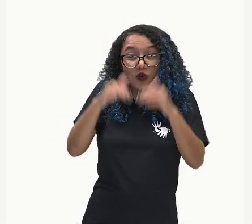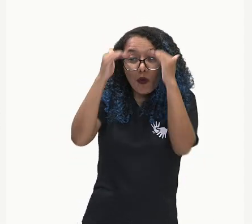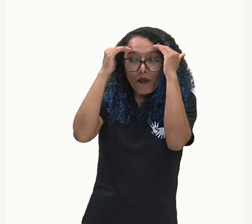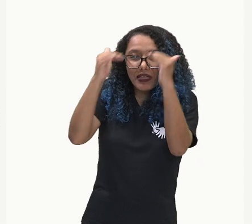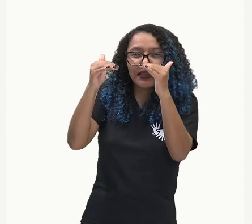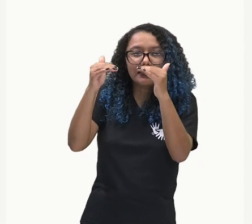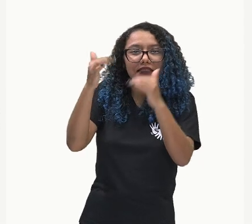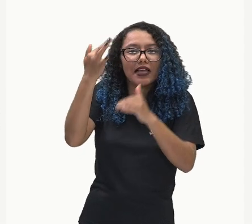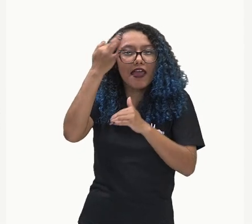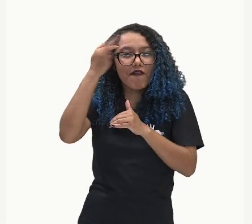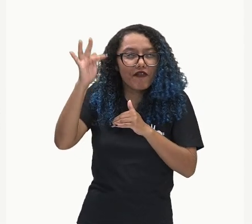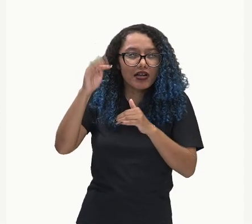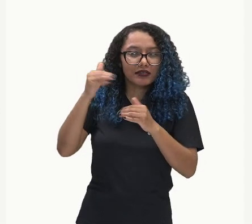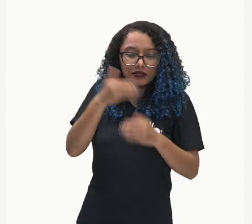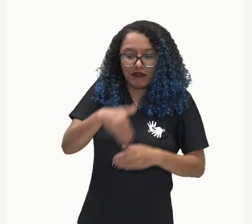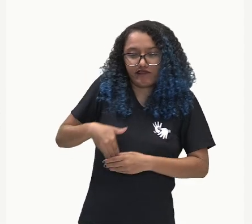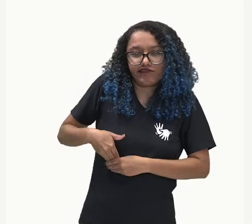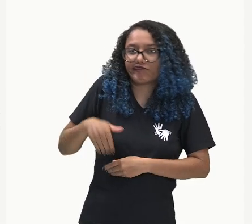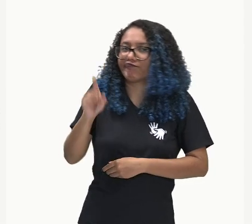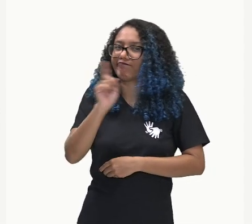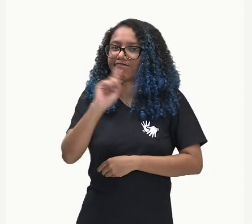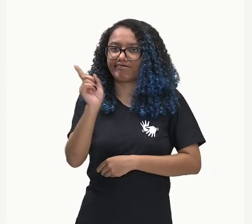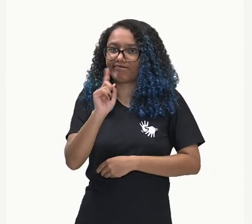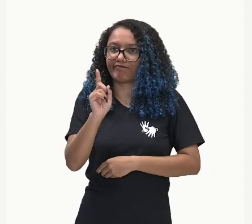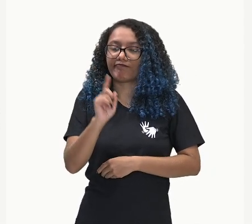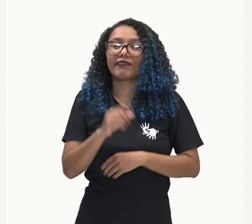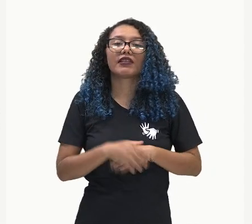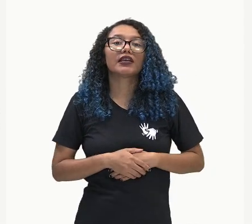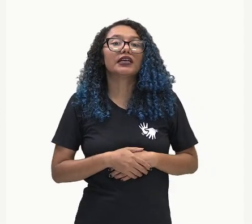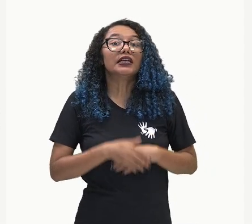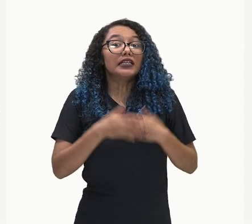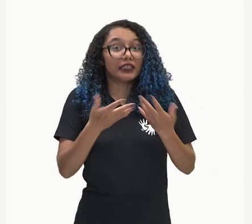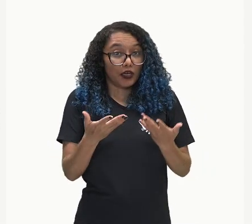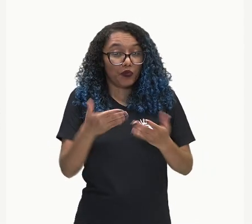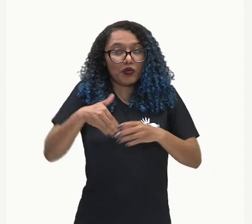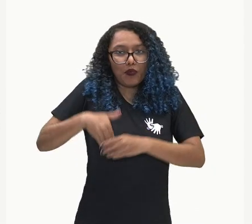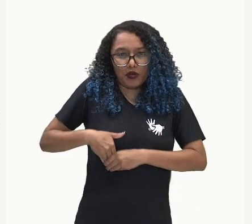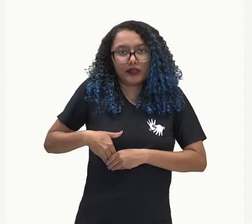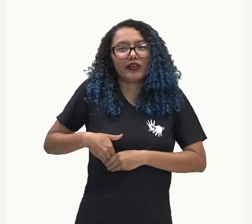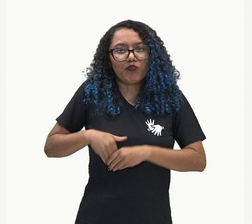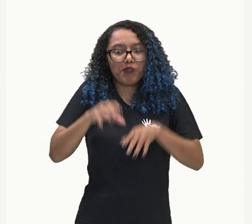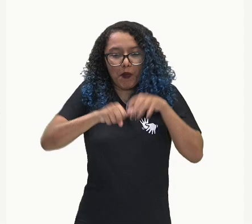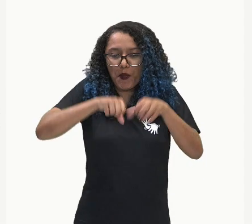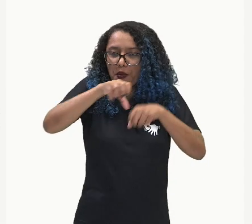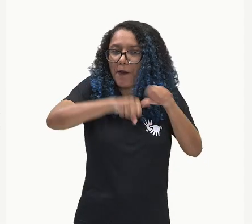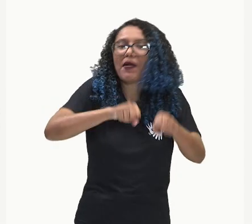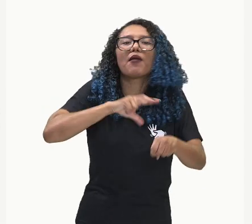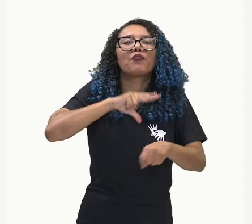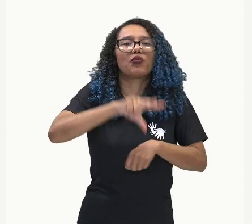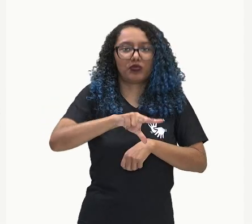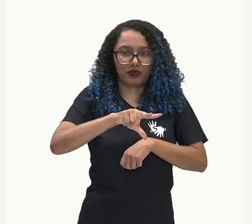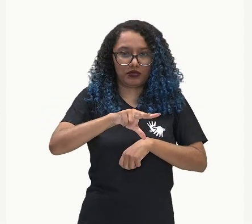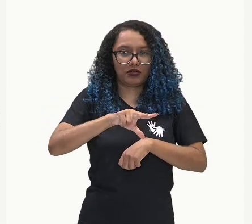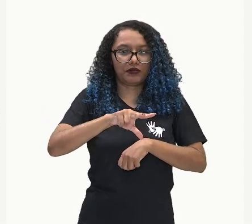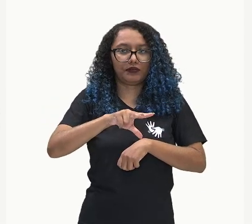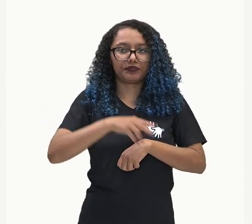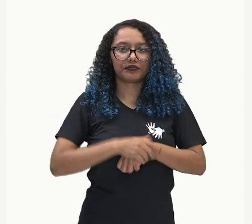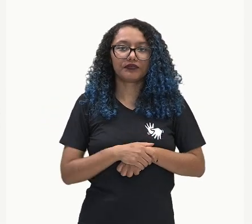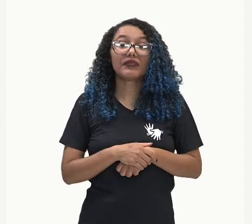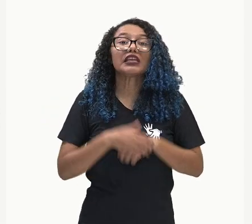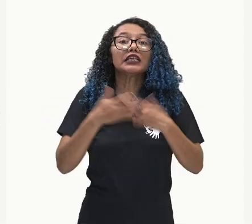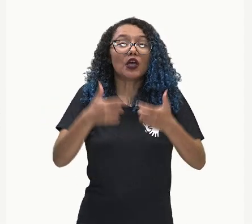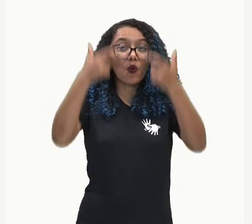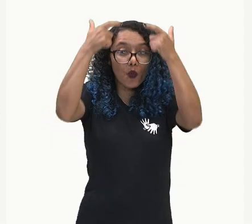então Napoleão resolveu fazer o seguinte: vou invadir Portugal. O príncipe regente Dom João